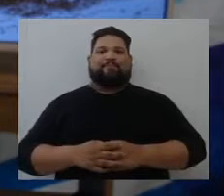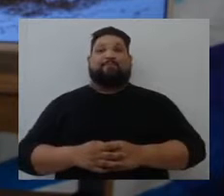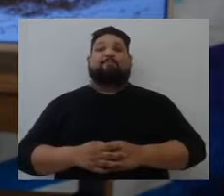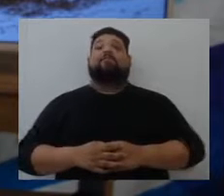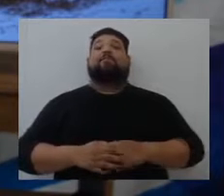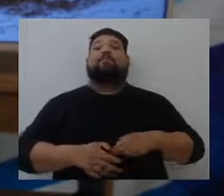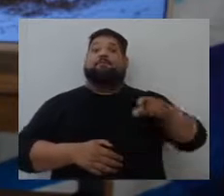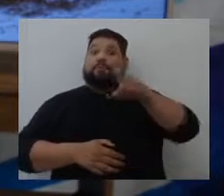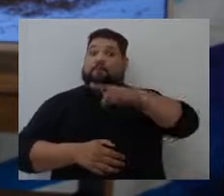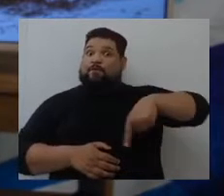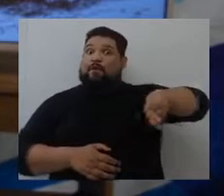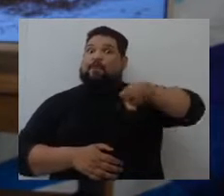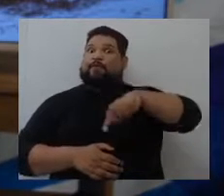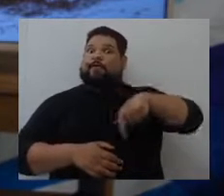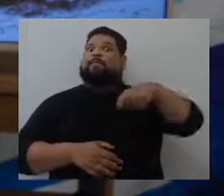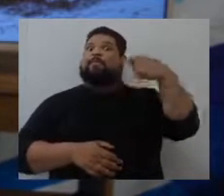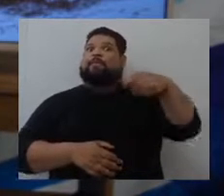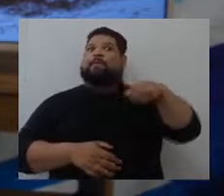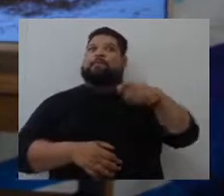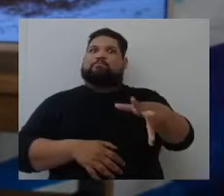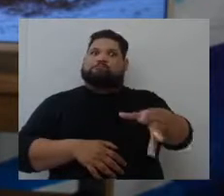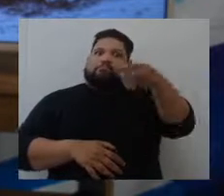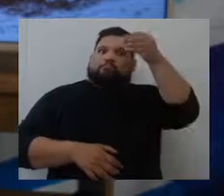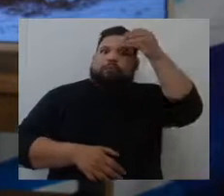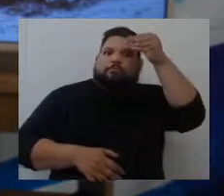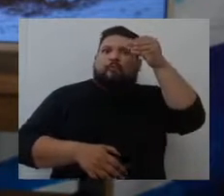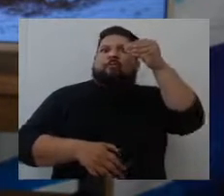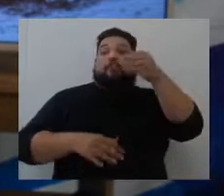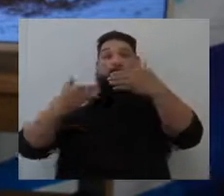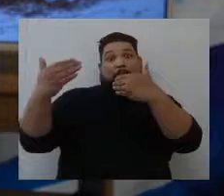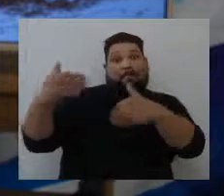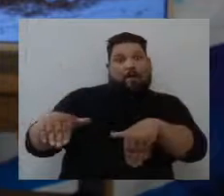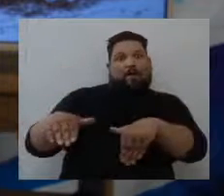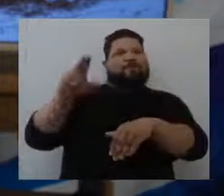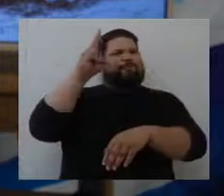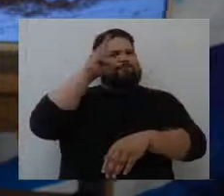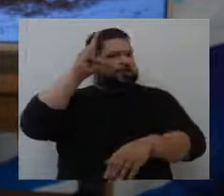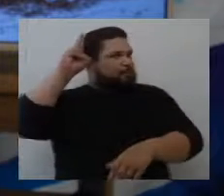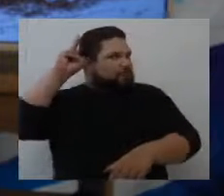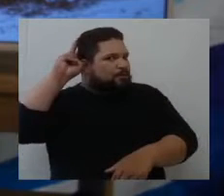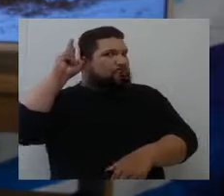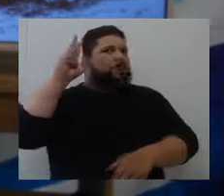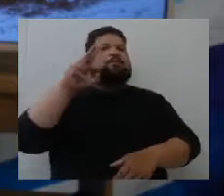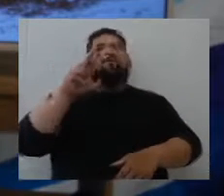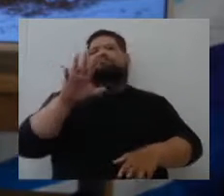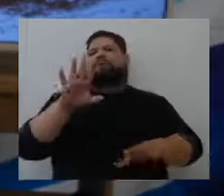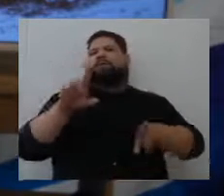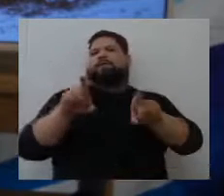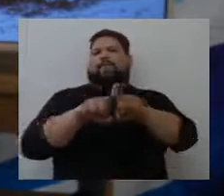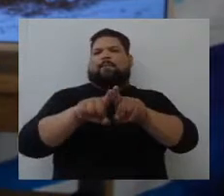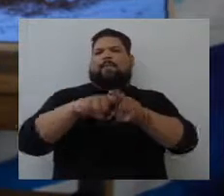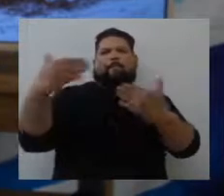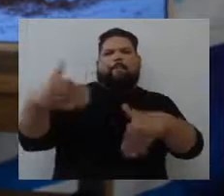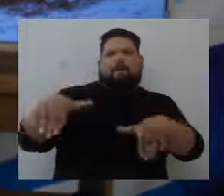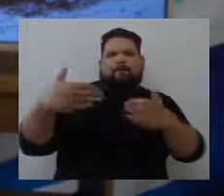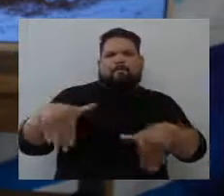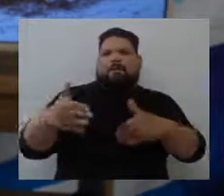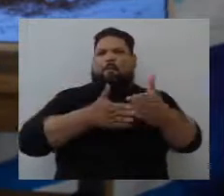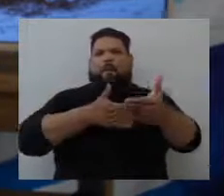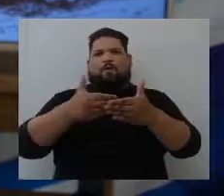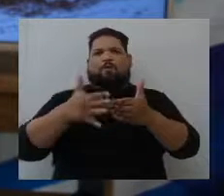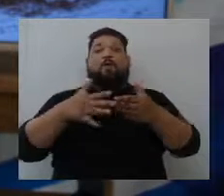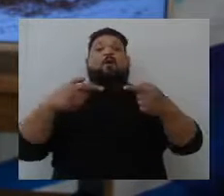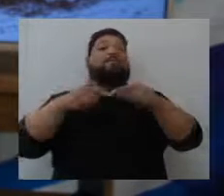deve levar para qualquer exame de vestibular, qualquer tipo de avaliação, são